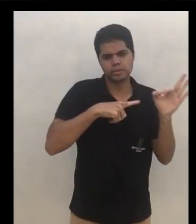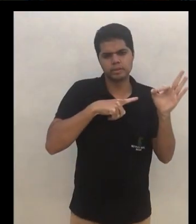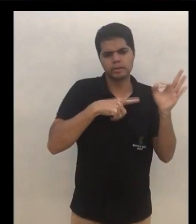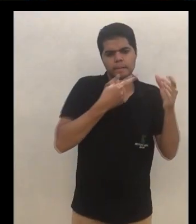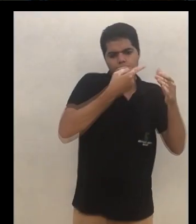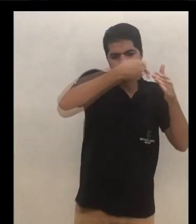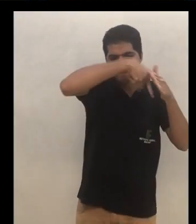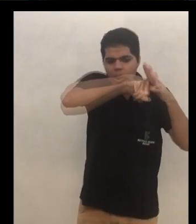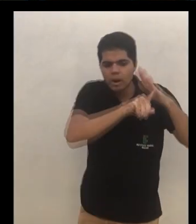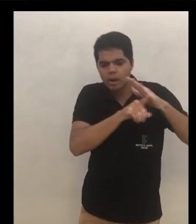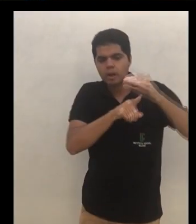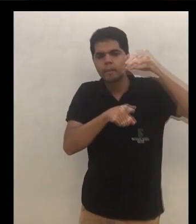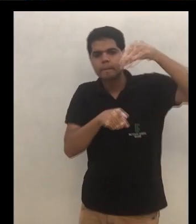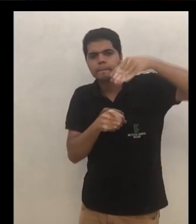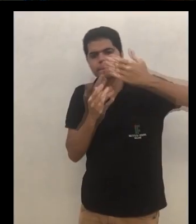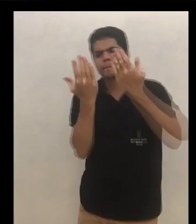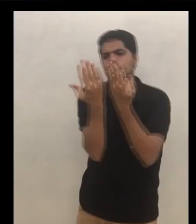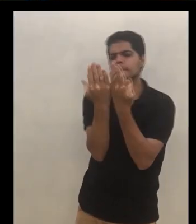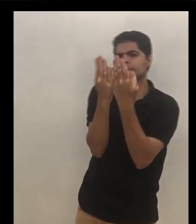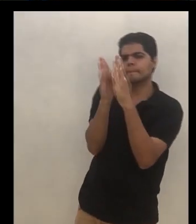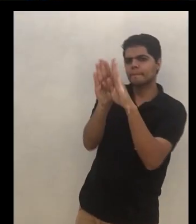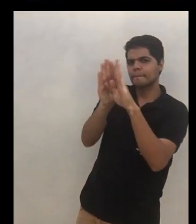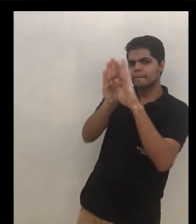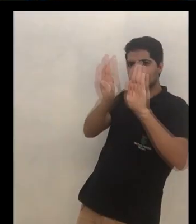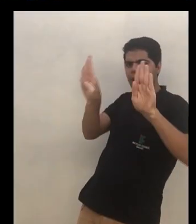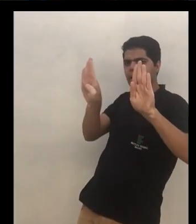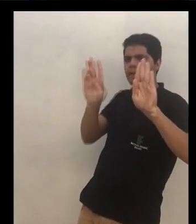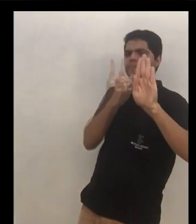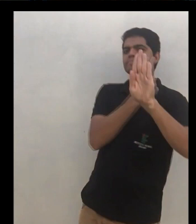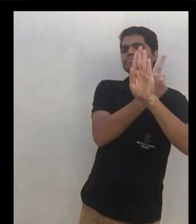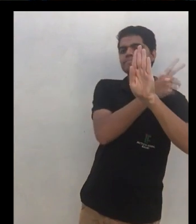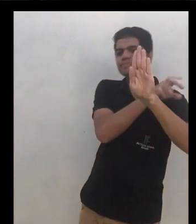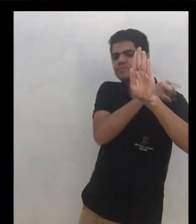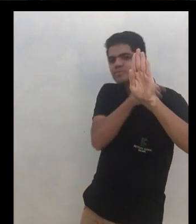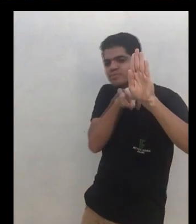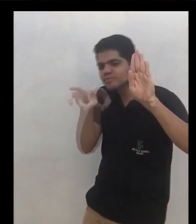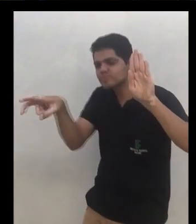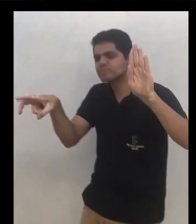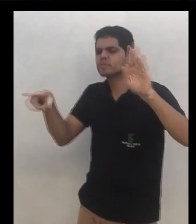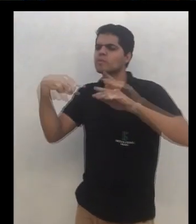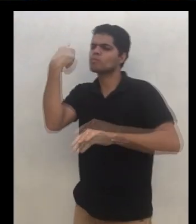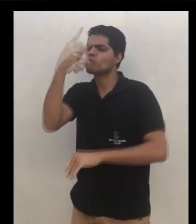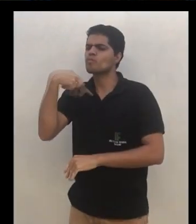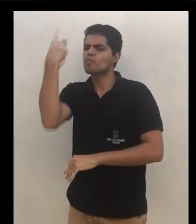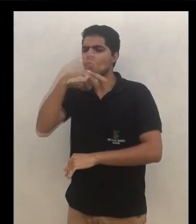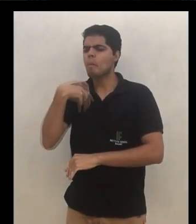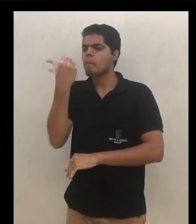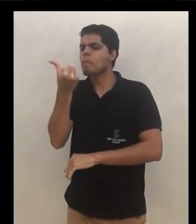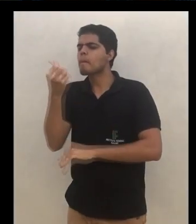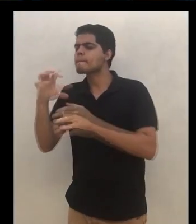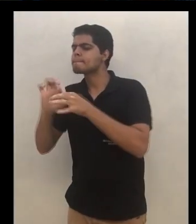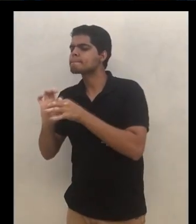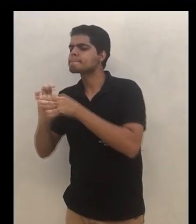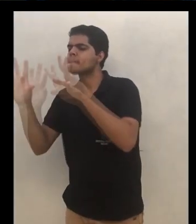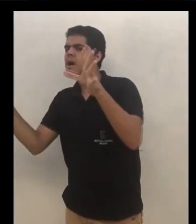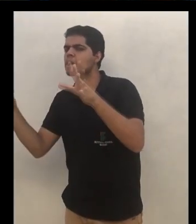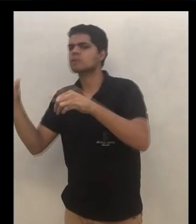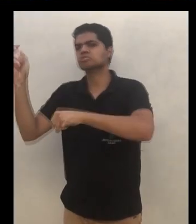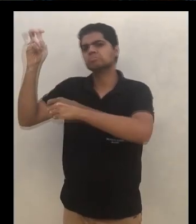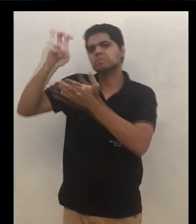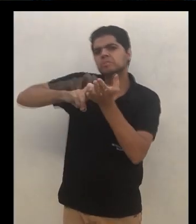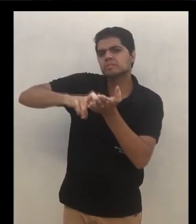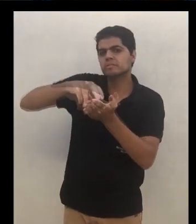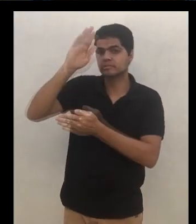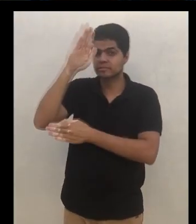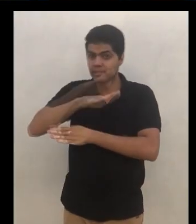de saída, ou seja, a gente pode manter o animal no galpão e liberado durante 6 horas no período diurno, e isso é